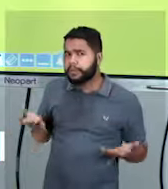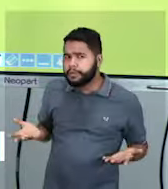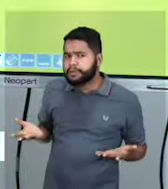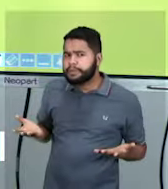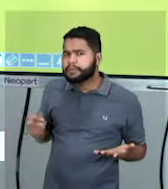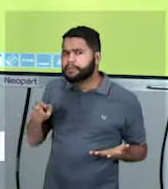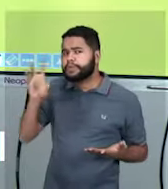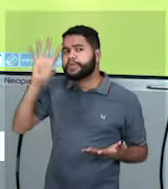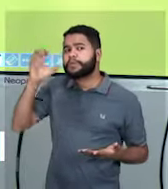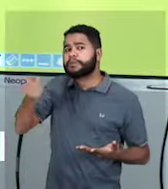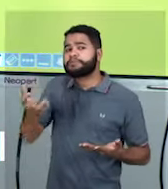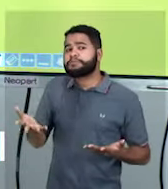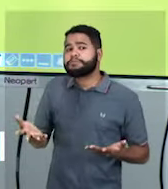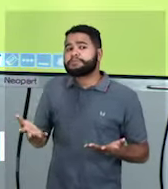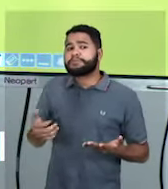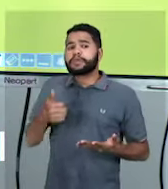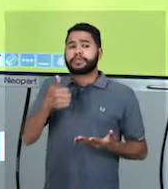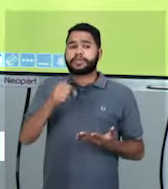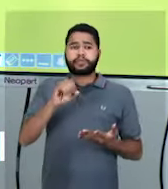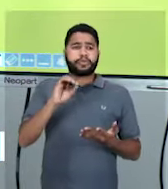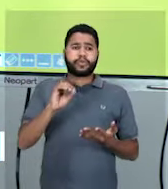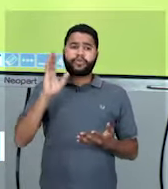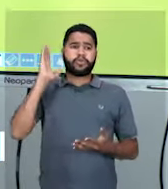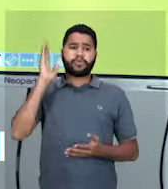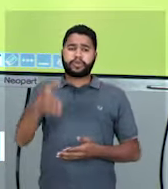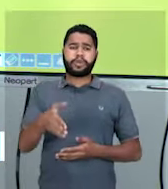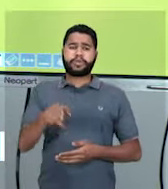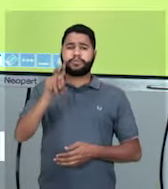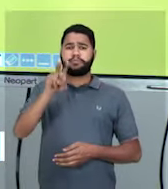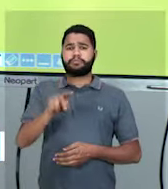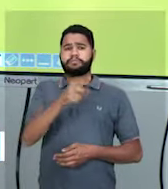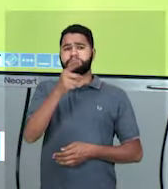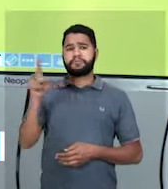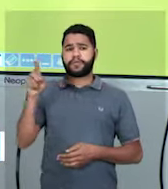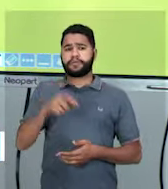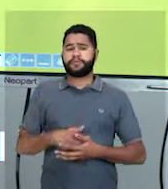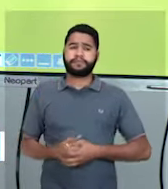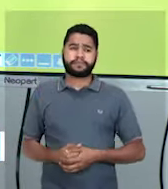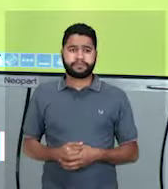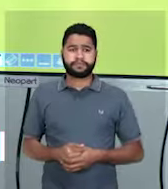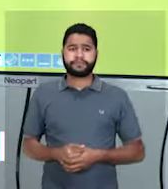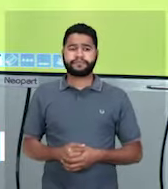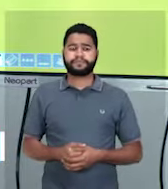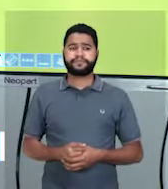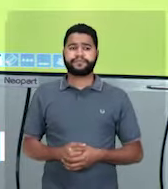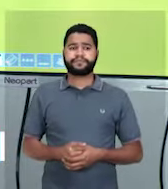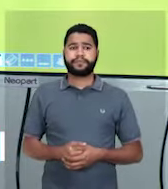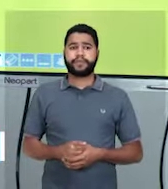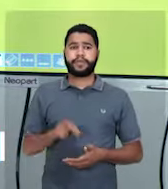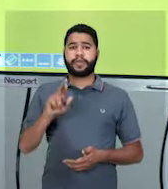vocês acham? Eu tenho 180, eu posso pôr de cara que isso vale quanto? π radianos.